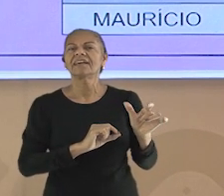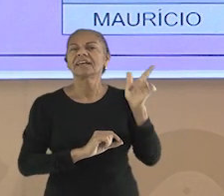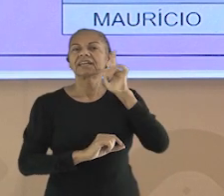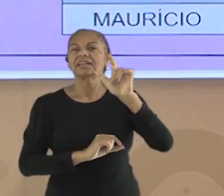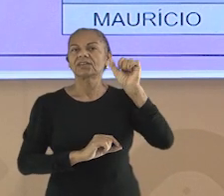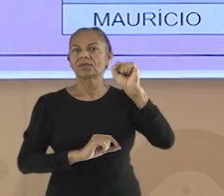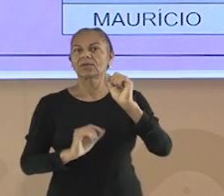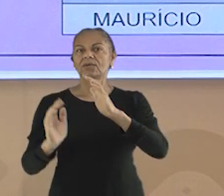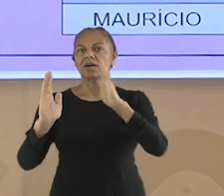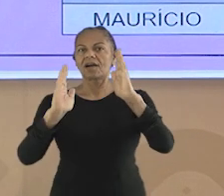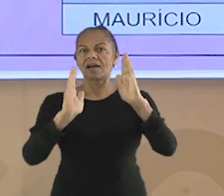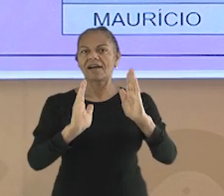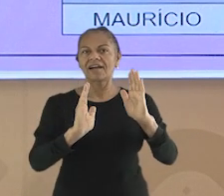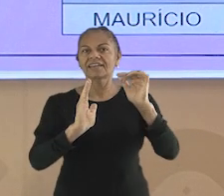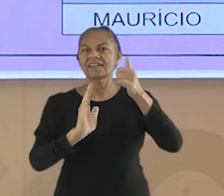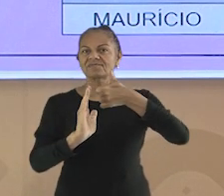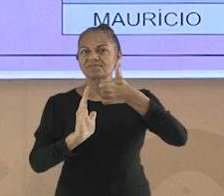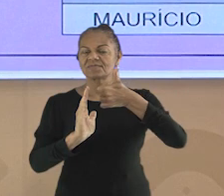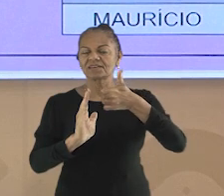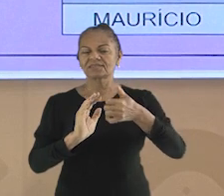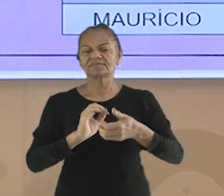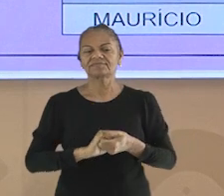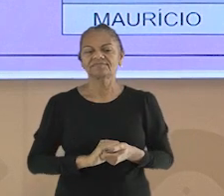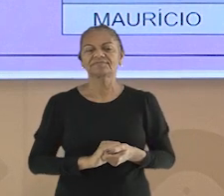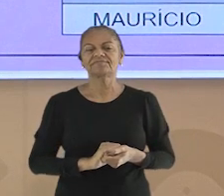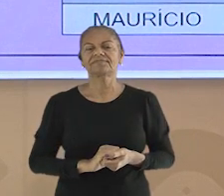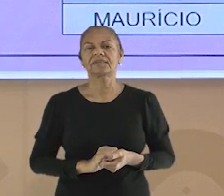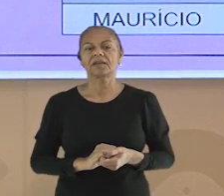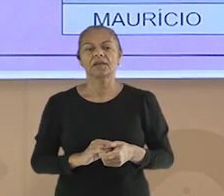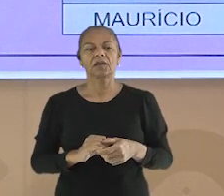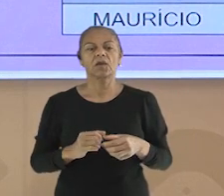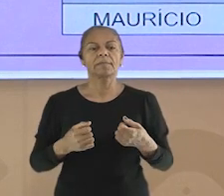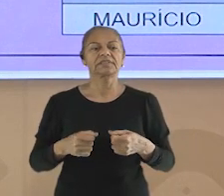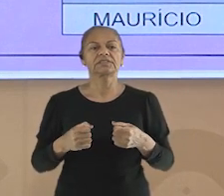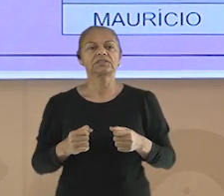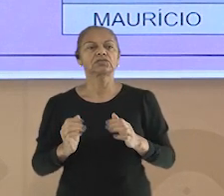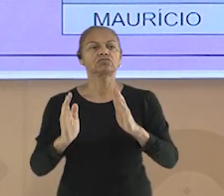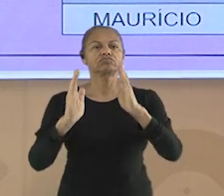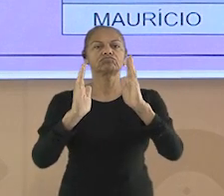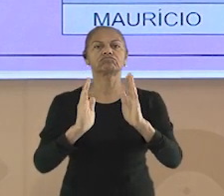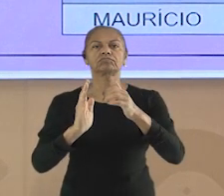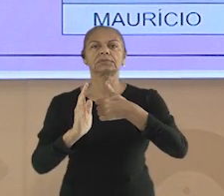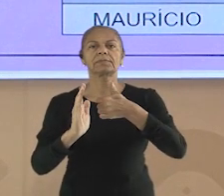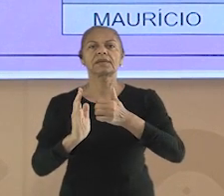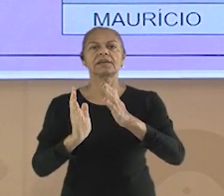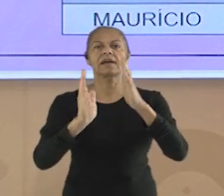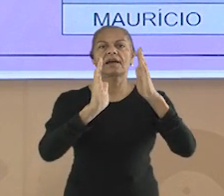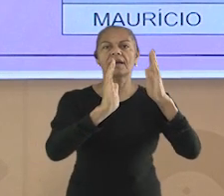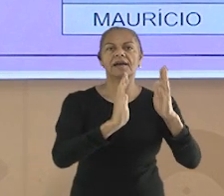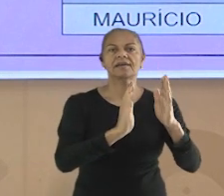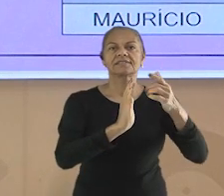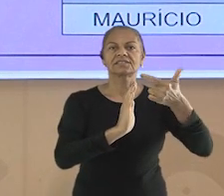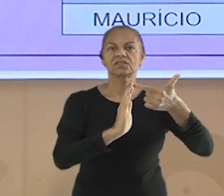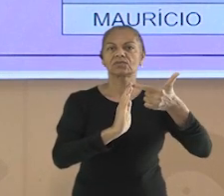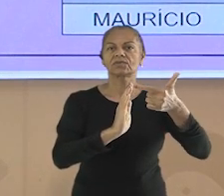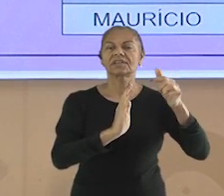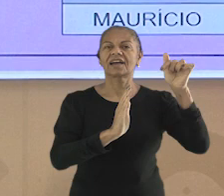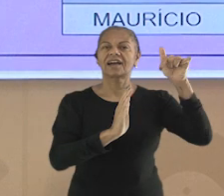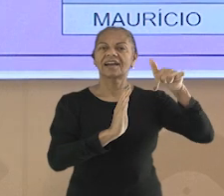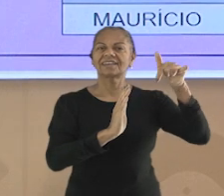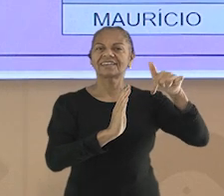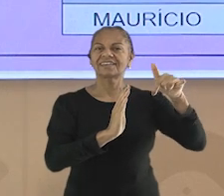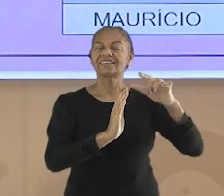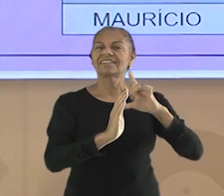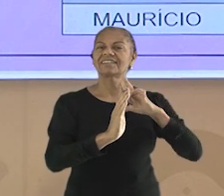rodada? Para responder a minha primeira pergunta, vamos observar os dados da segunda coluna da tabela,